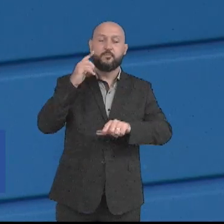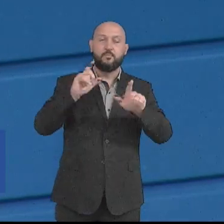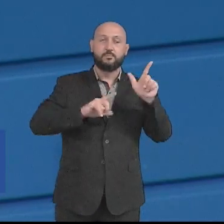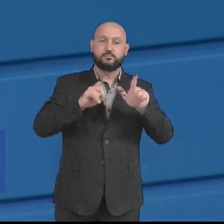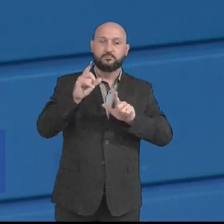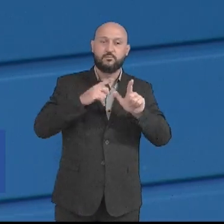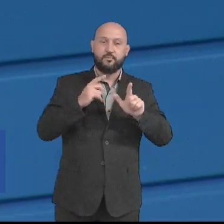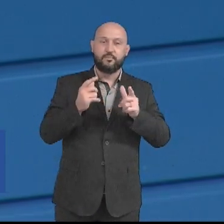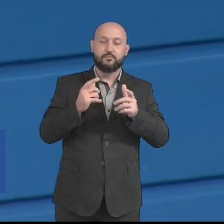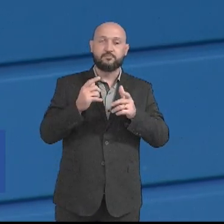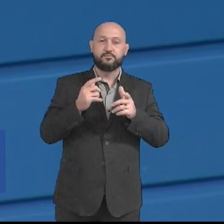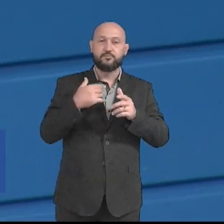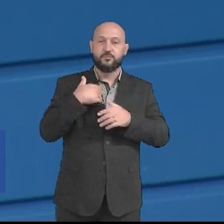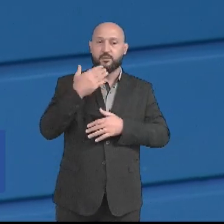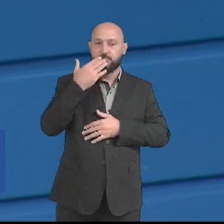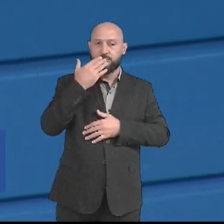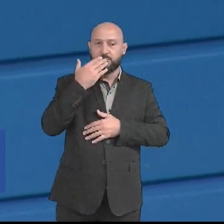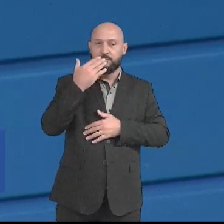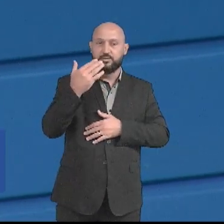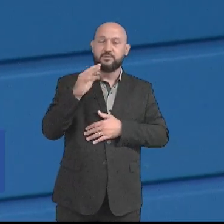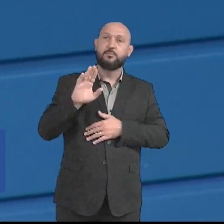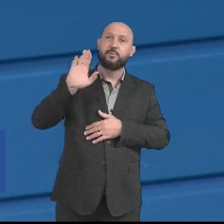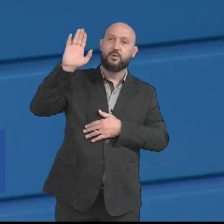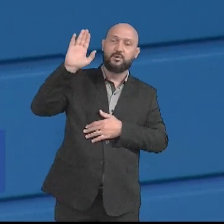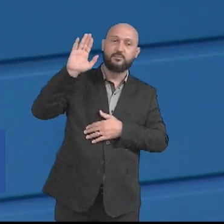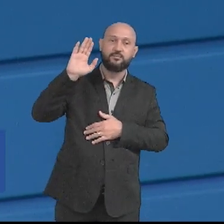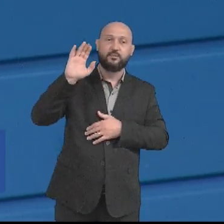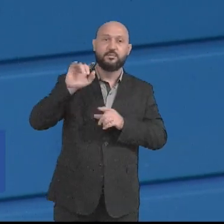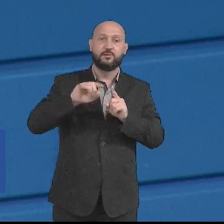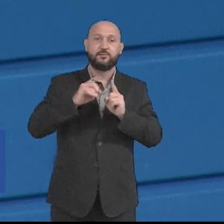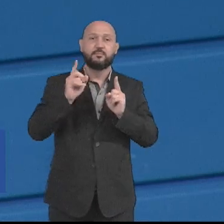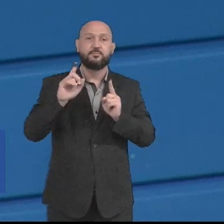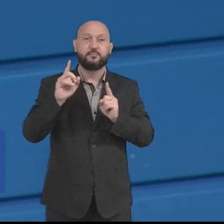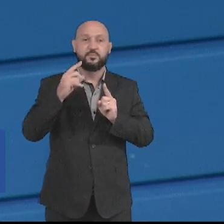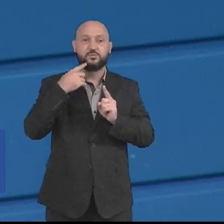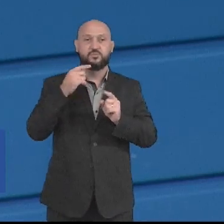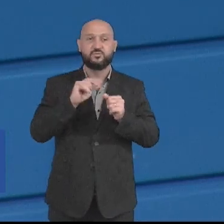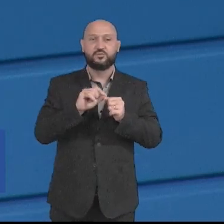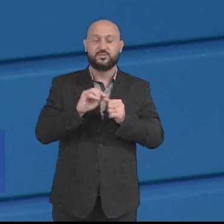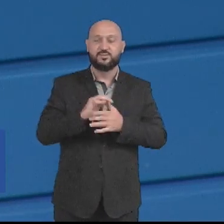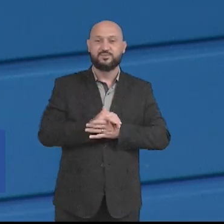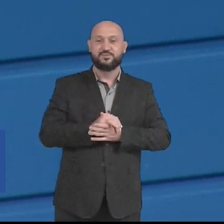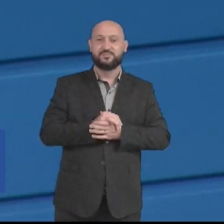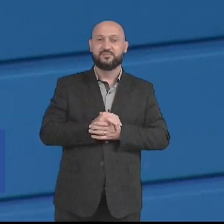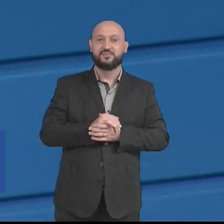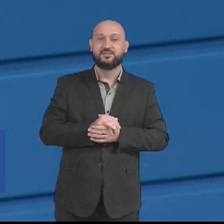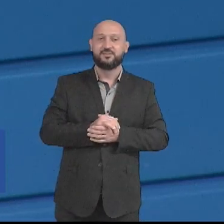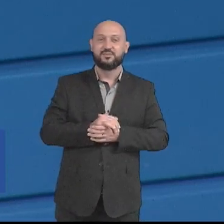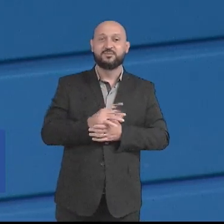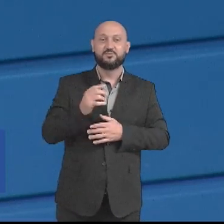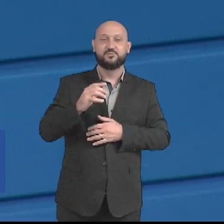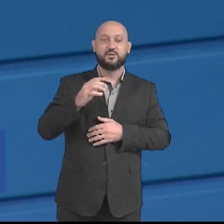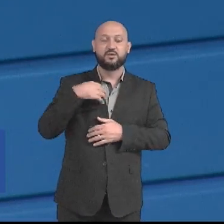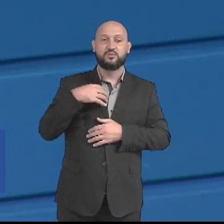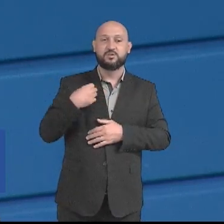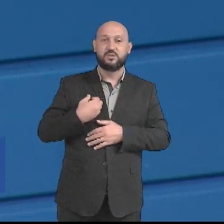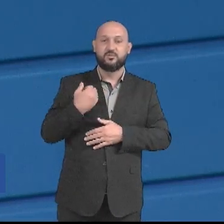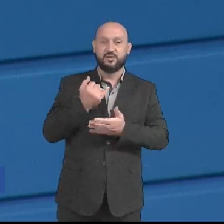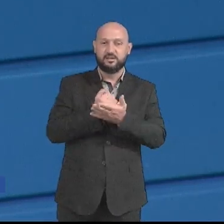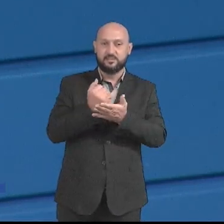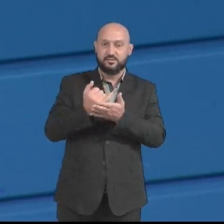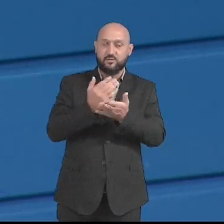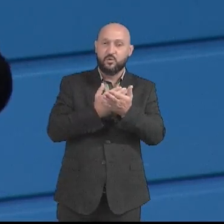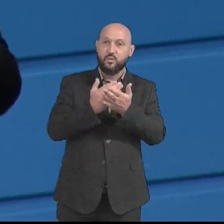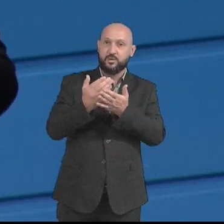Alemes também. Eu ia pedir pela ordem, presidente, mas não vou fazer. Já que já estava inscrita, eu